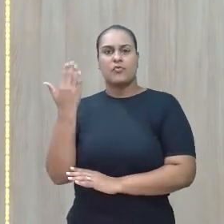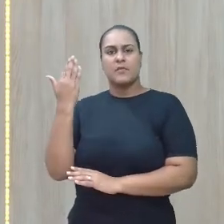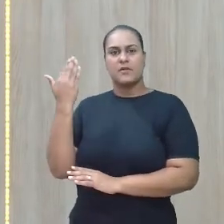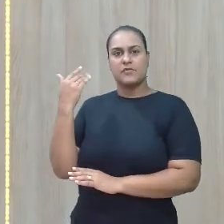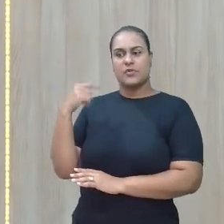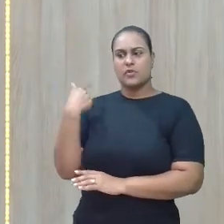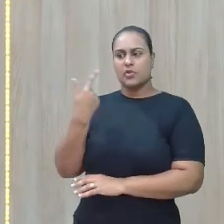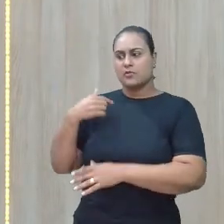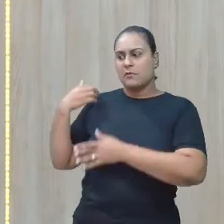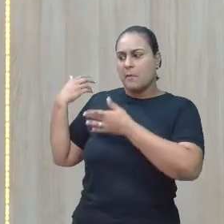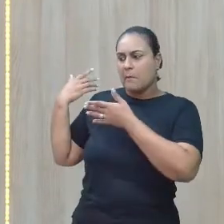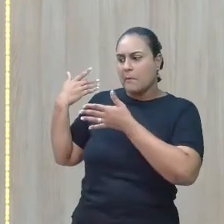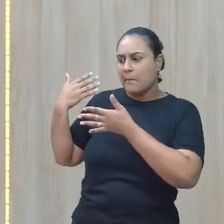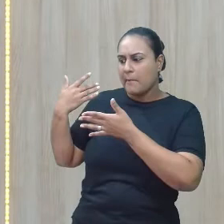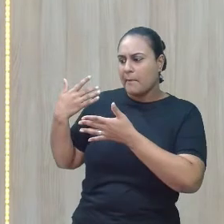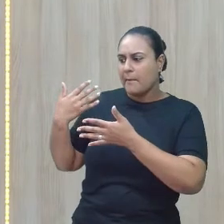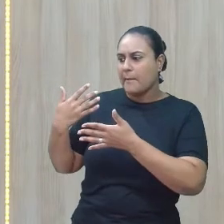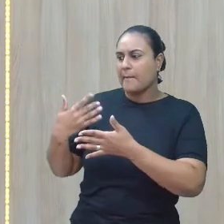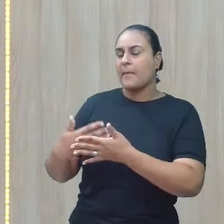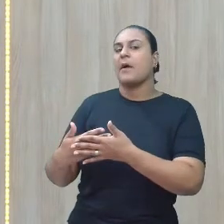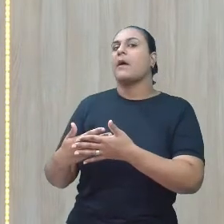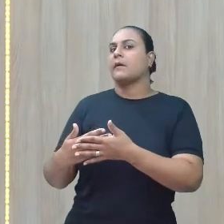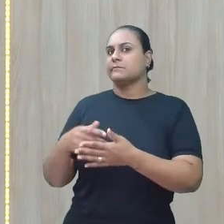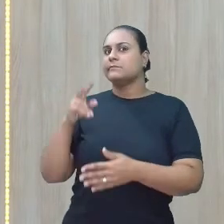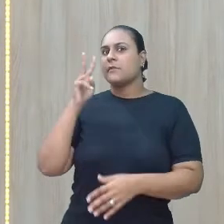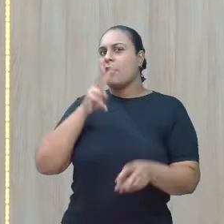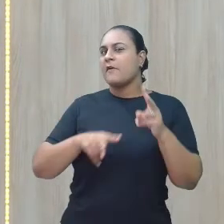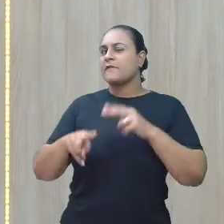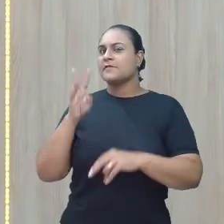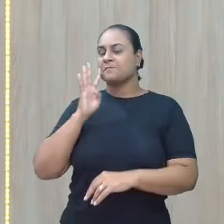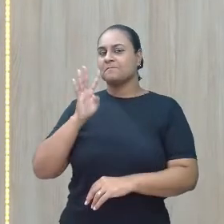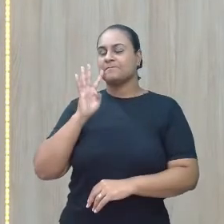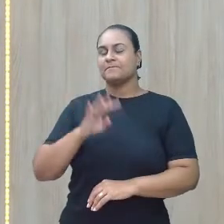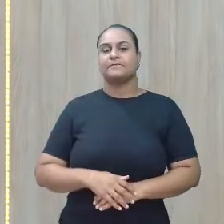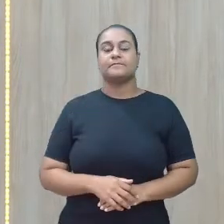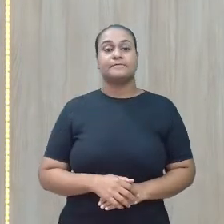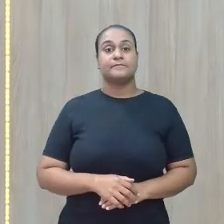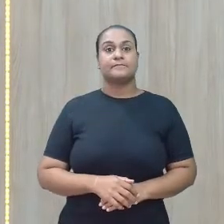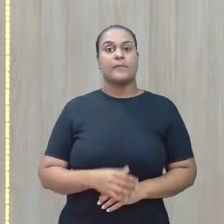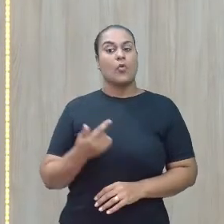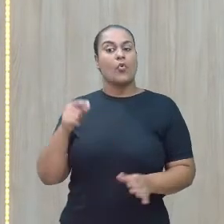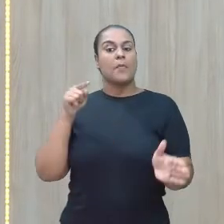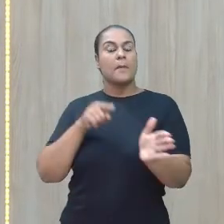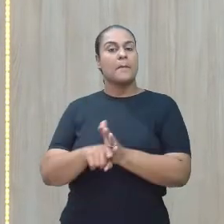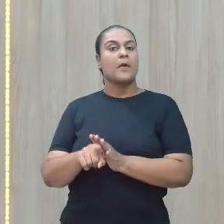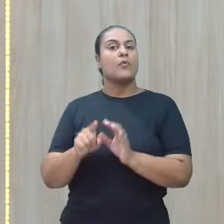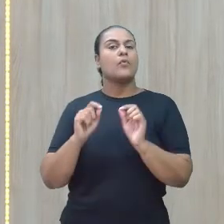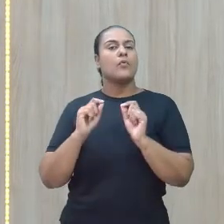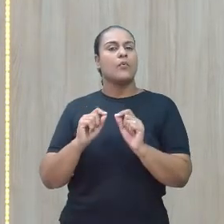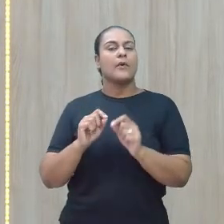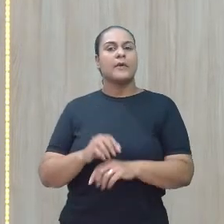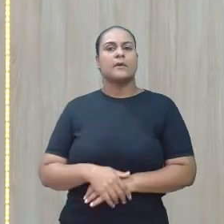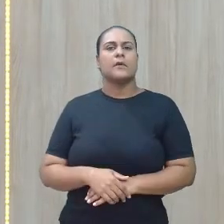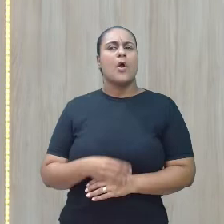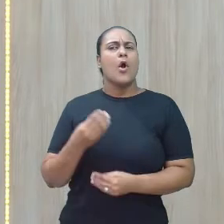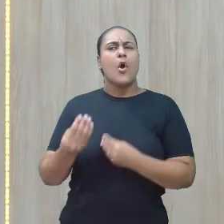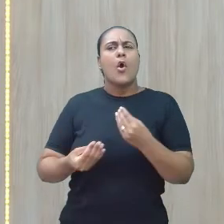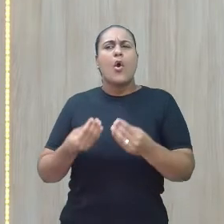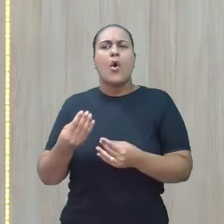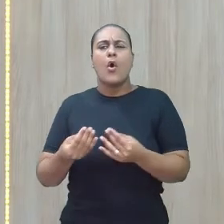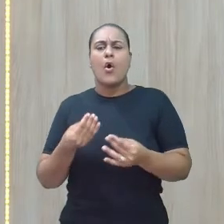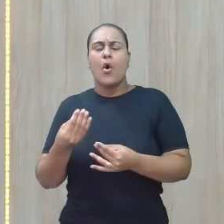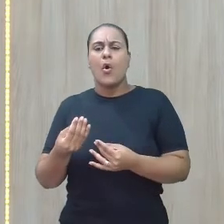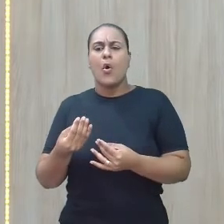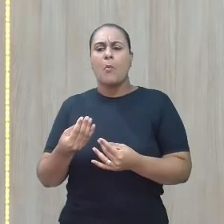nossas trajetórias. Né, então, essa é uma visão muito bacana. Outra questão que eu trouxe para o Plínio foi justamente o seguinte: quando você constrói os